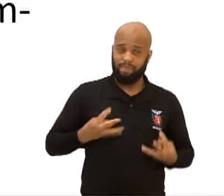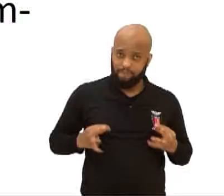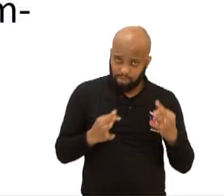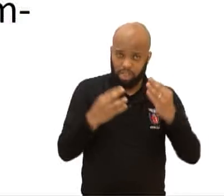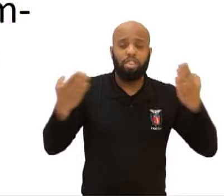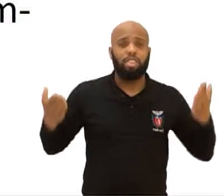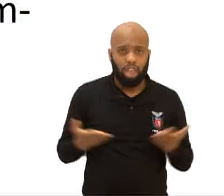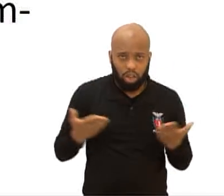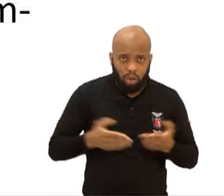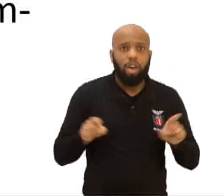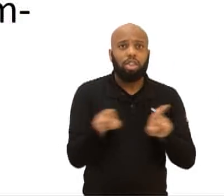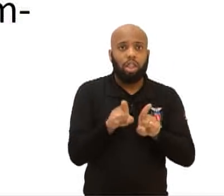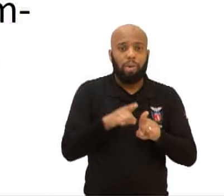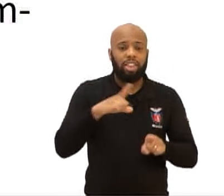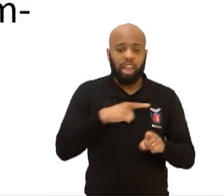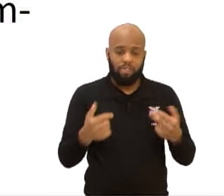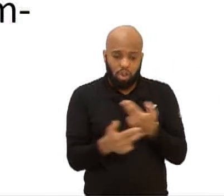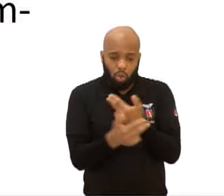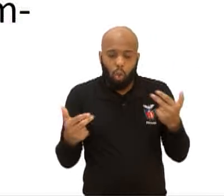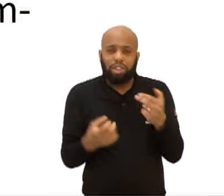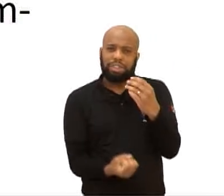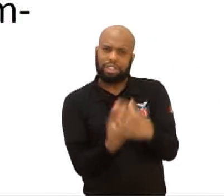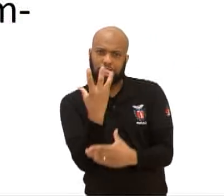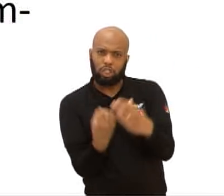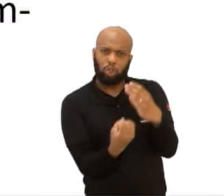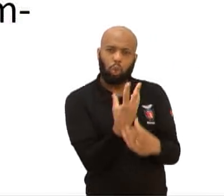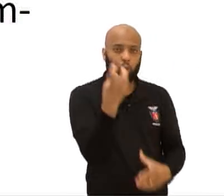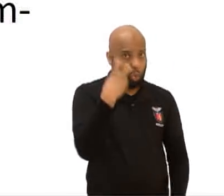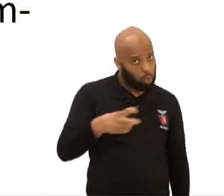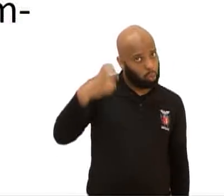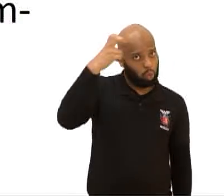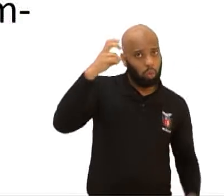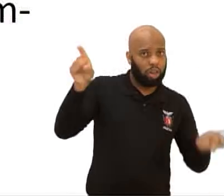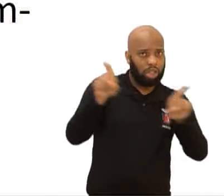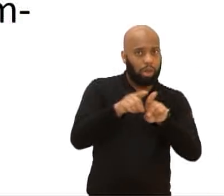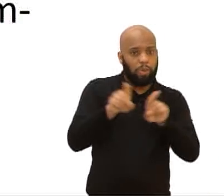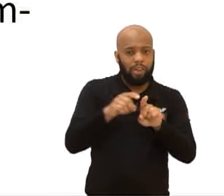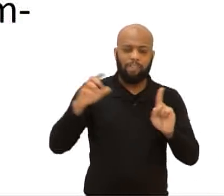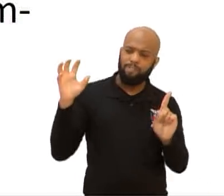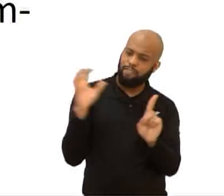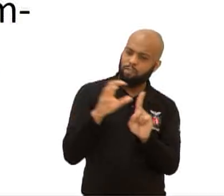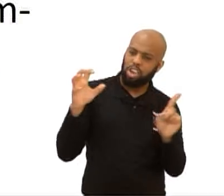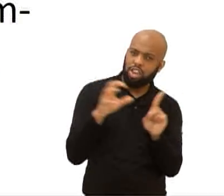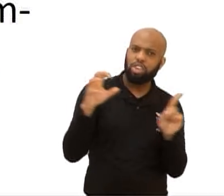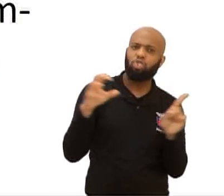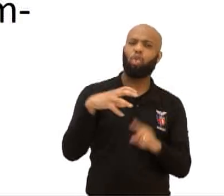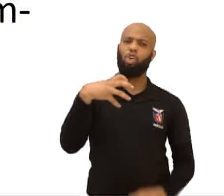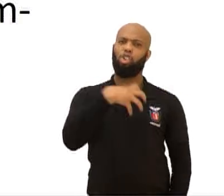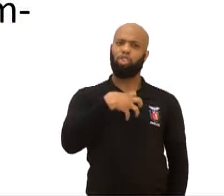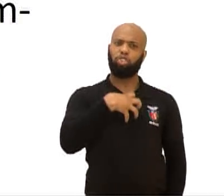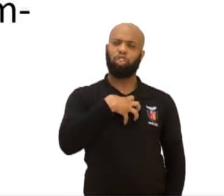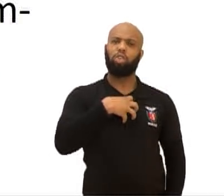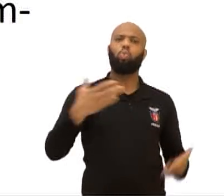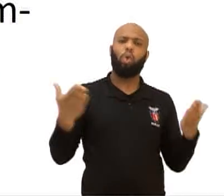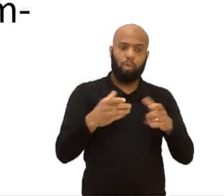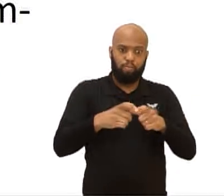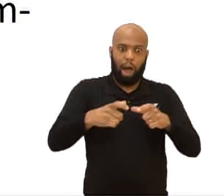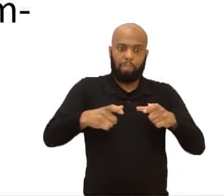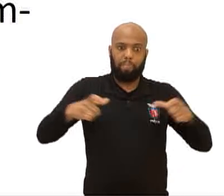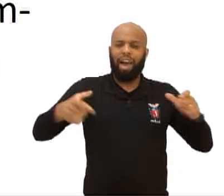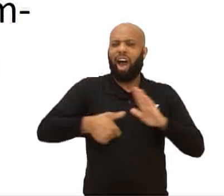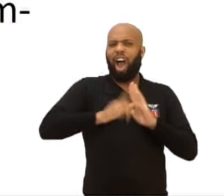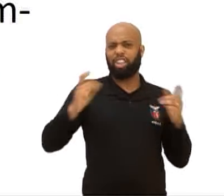nós também tivemos produções culturais que passaram a ser reproduzidas numa variedade bem maior do que